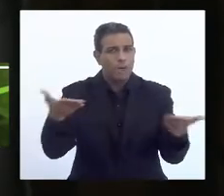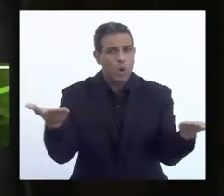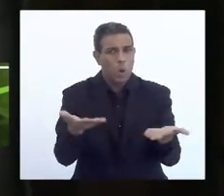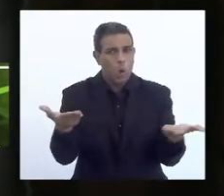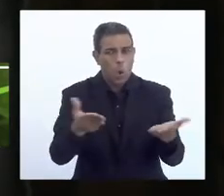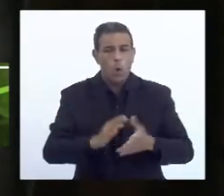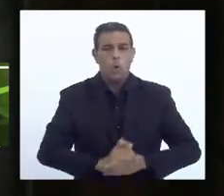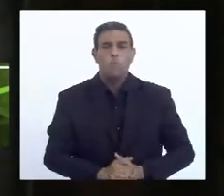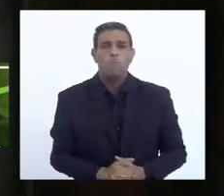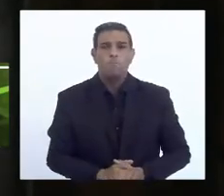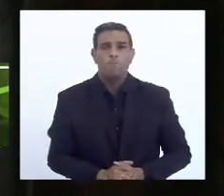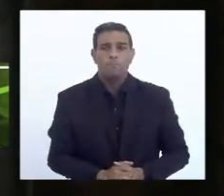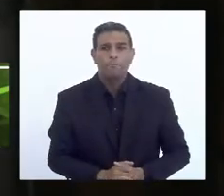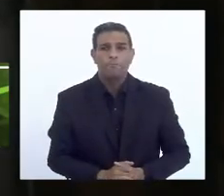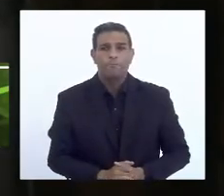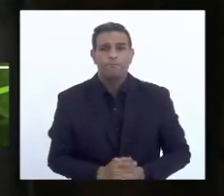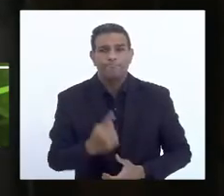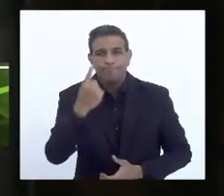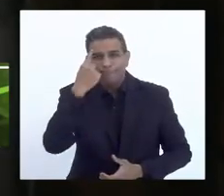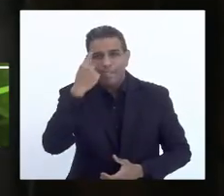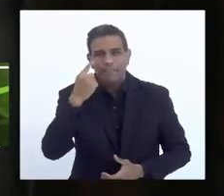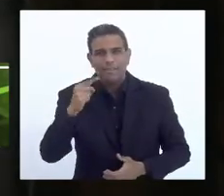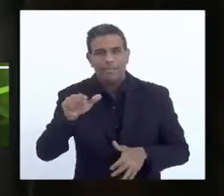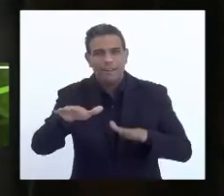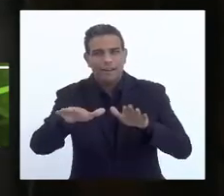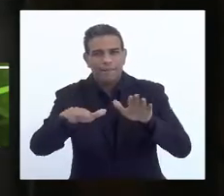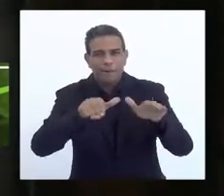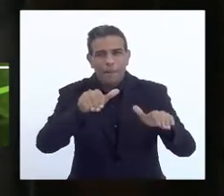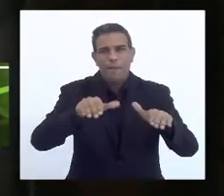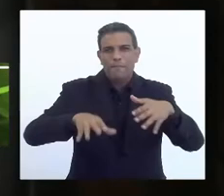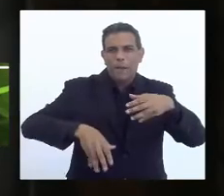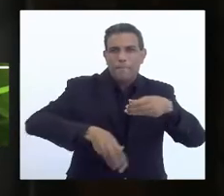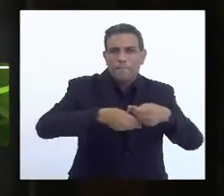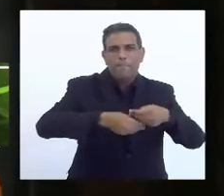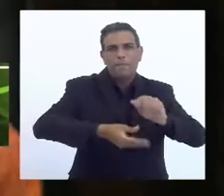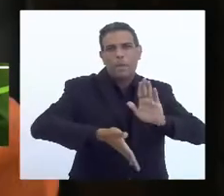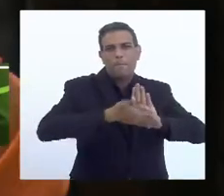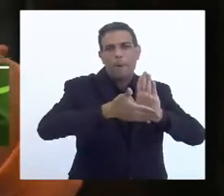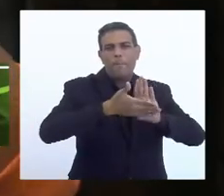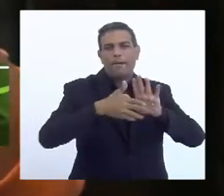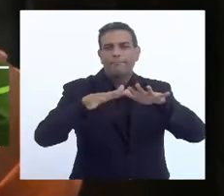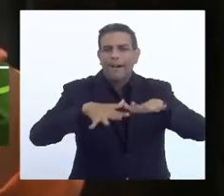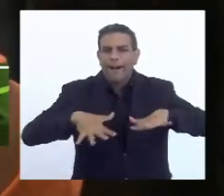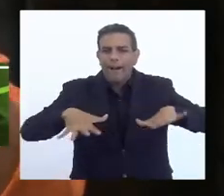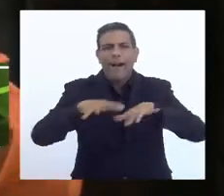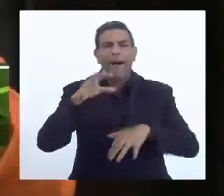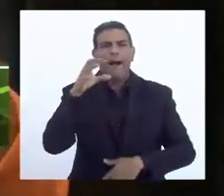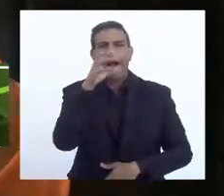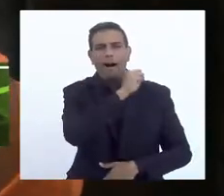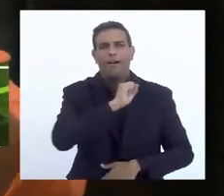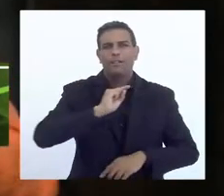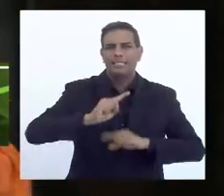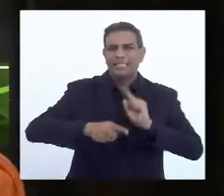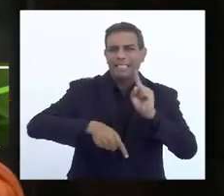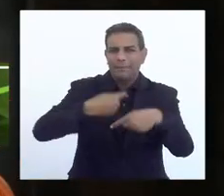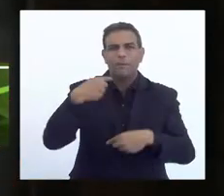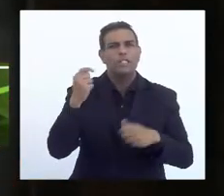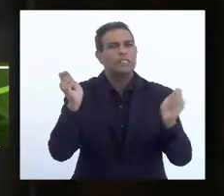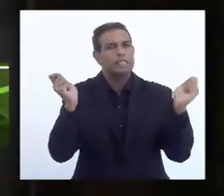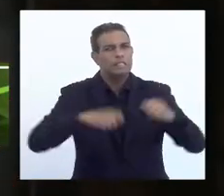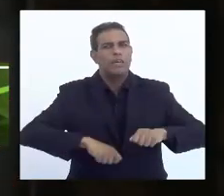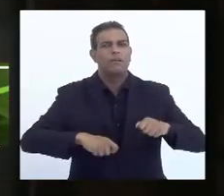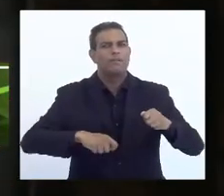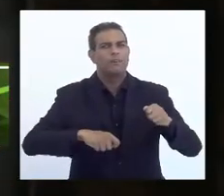estamos pegando todas as propostas aqui. Então, vou dar só um panorama muito rápido, porque depois vai